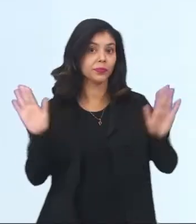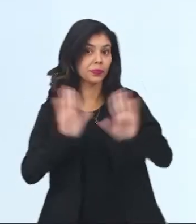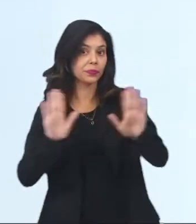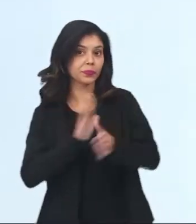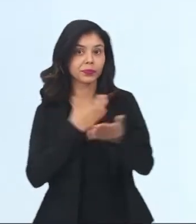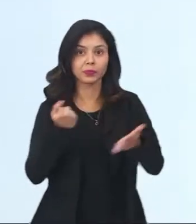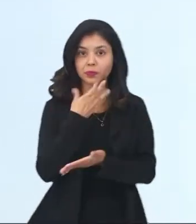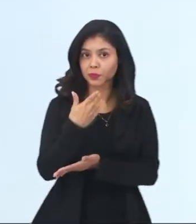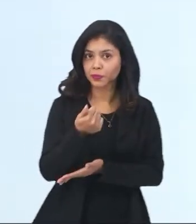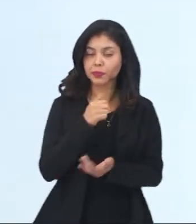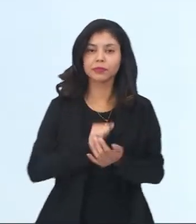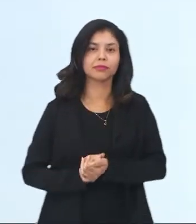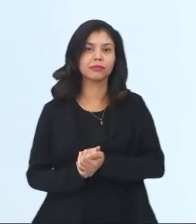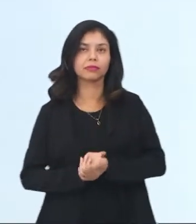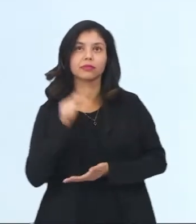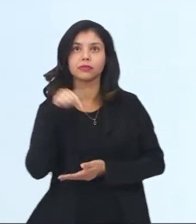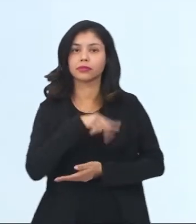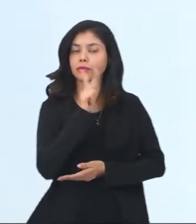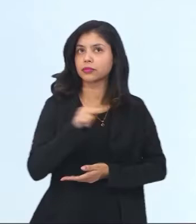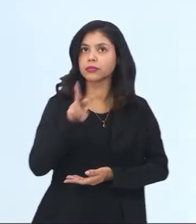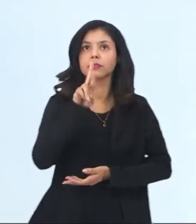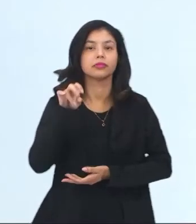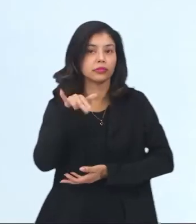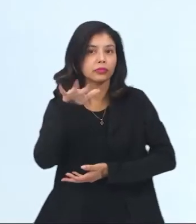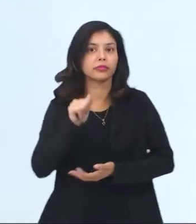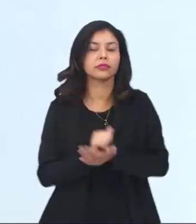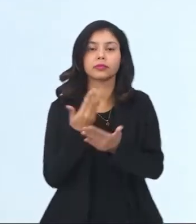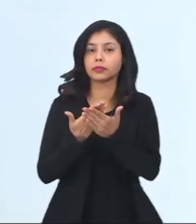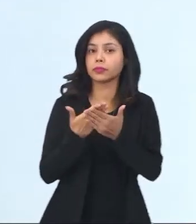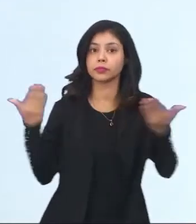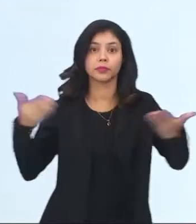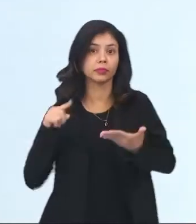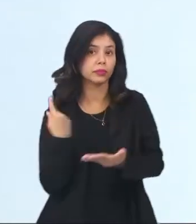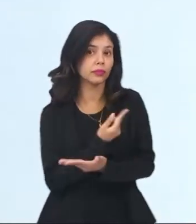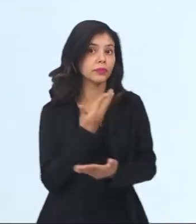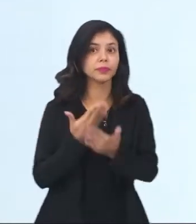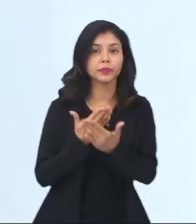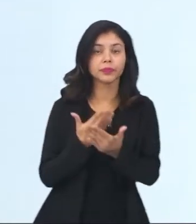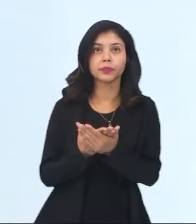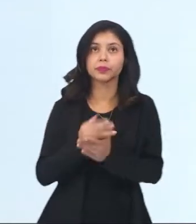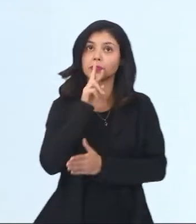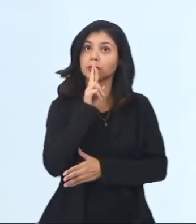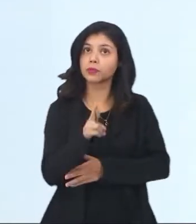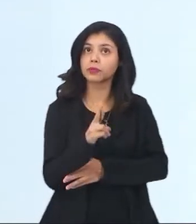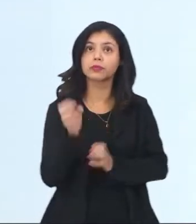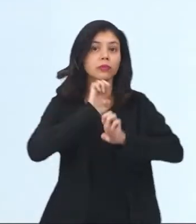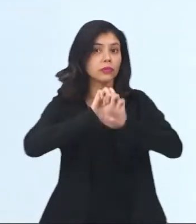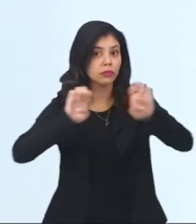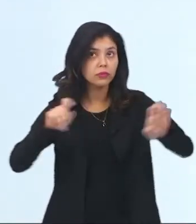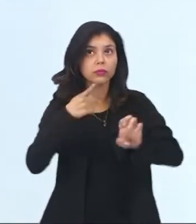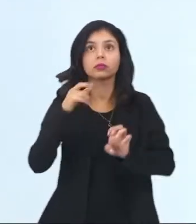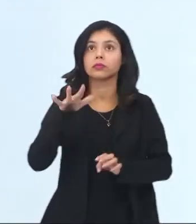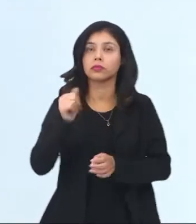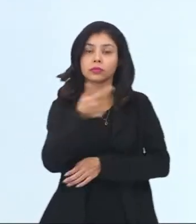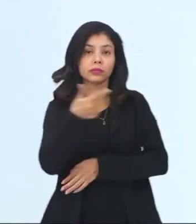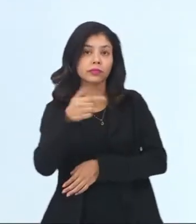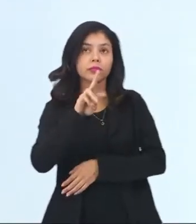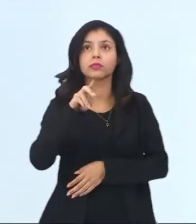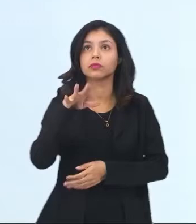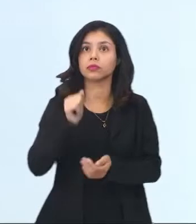Olá pessoal, tudo bem? Aqui com vocês é o professor Raifran e na aula de hoje vamos estudar sobre resolução de equações polinomiais do segundo